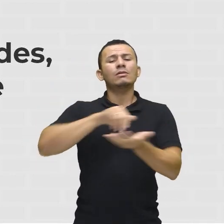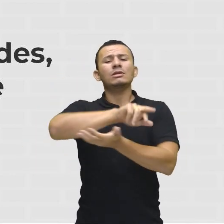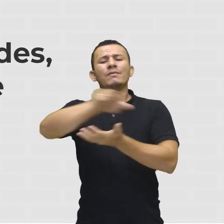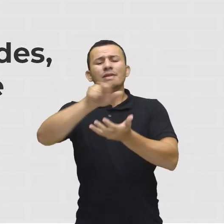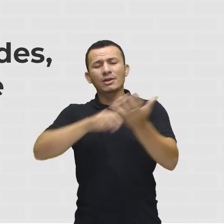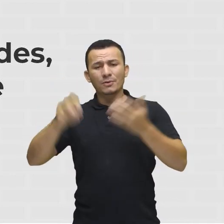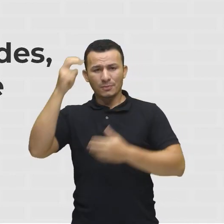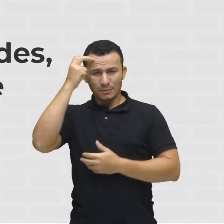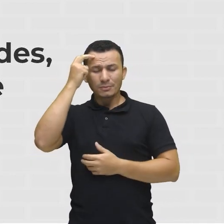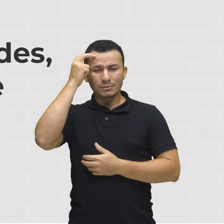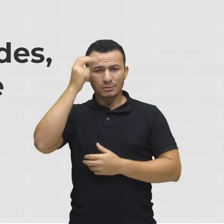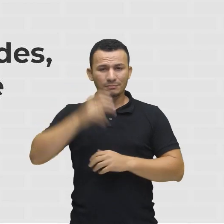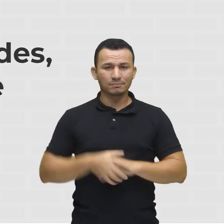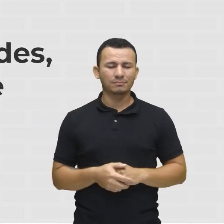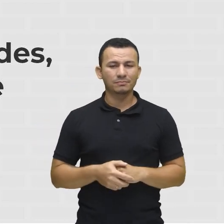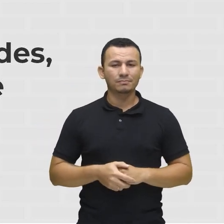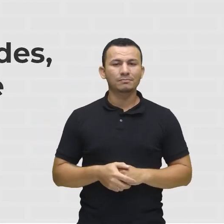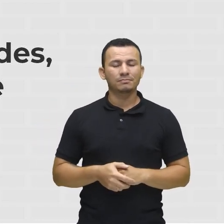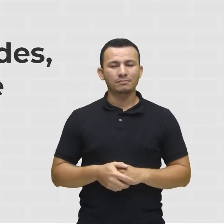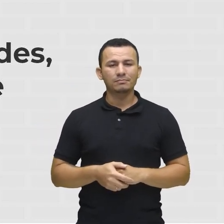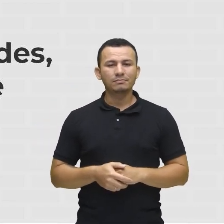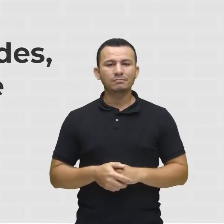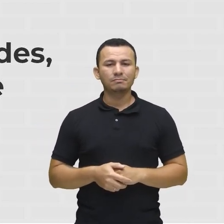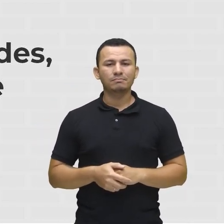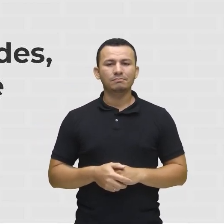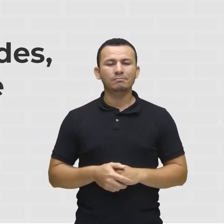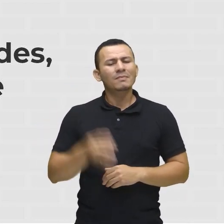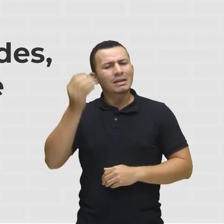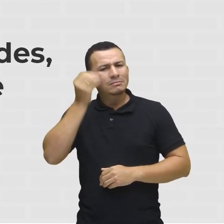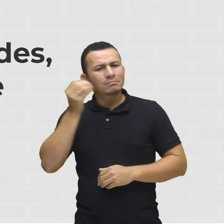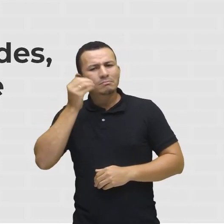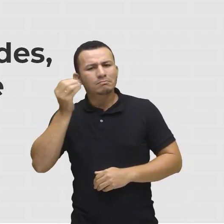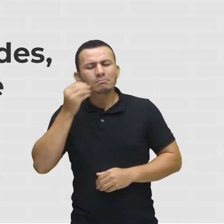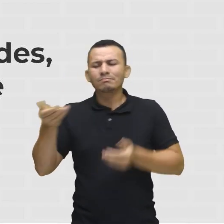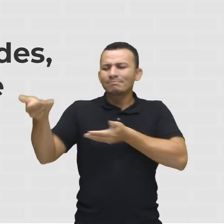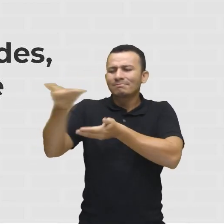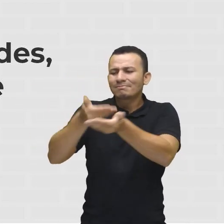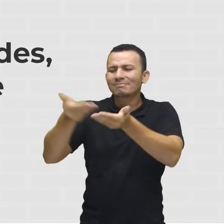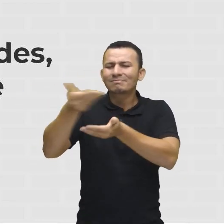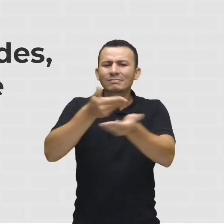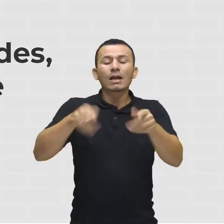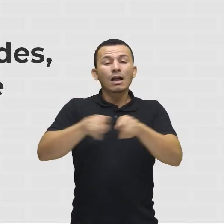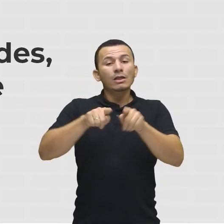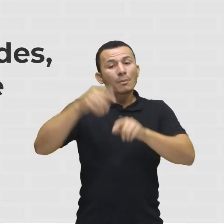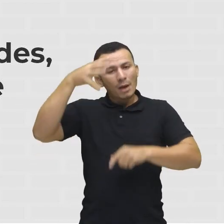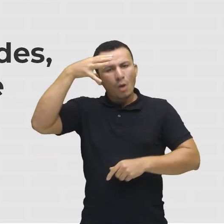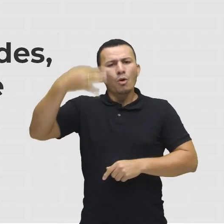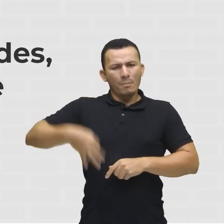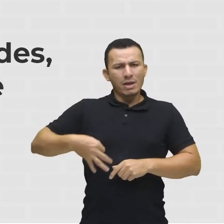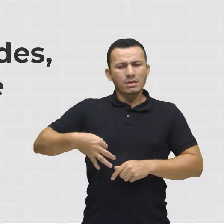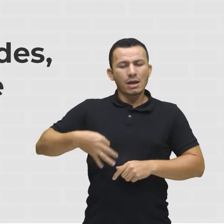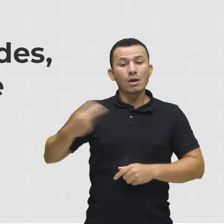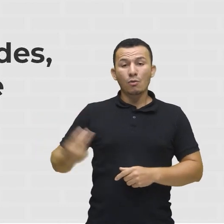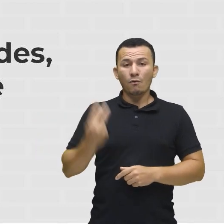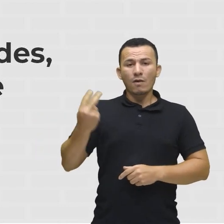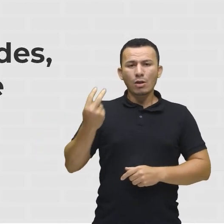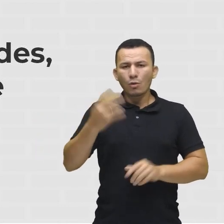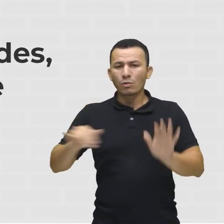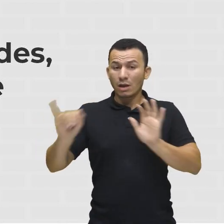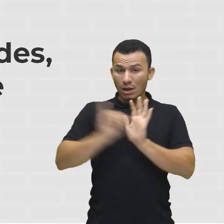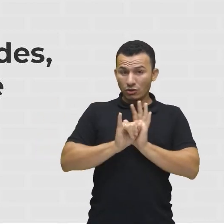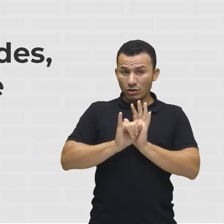cultural. Experimentar diferenças, vivências culturais e compreender a importância de valorizar